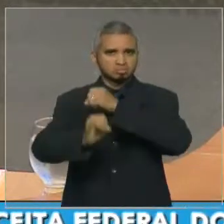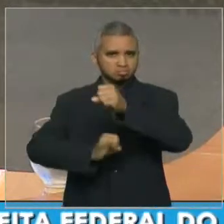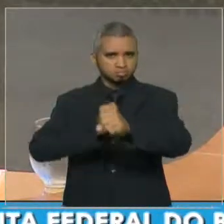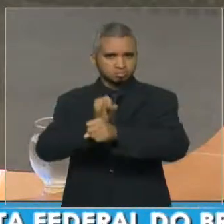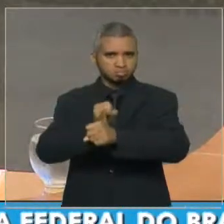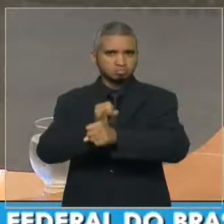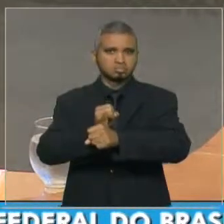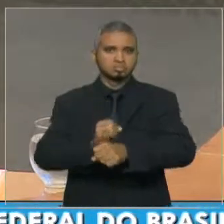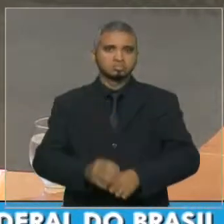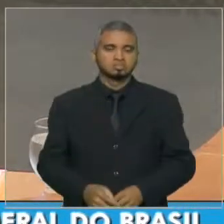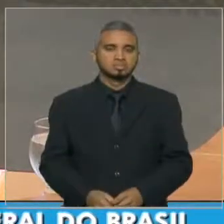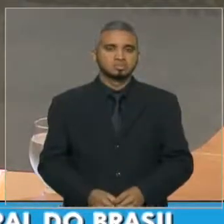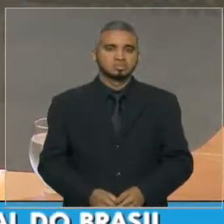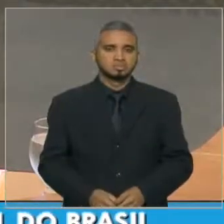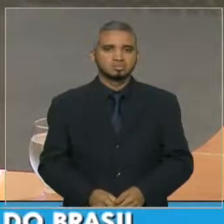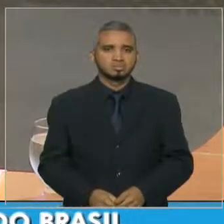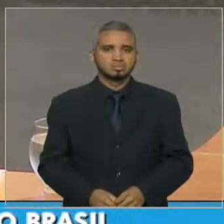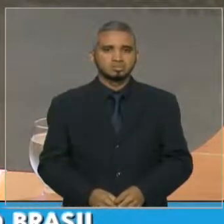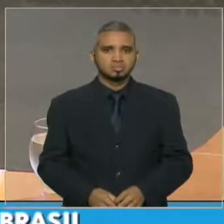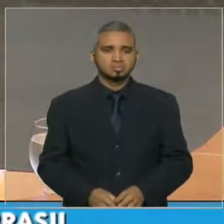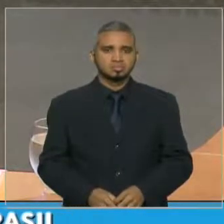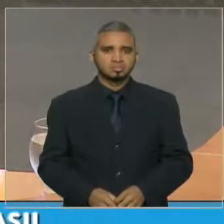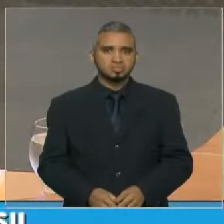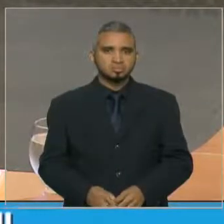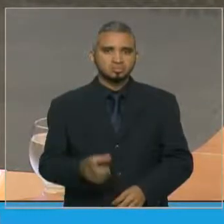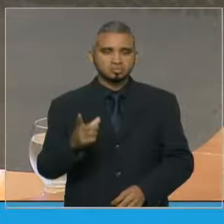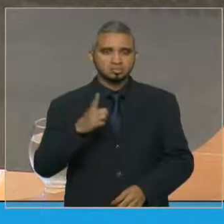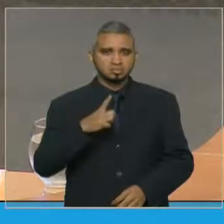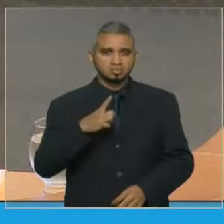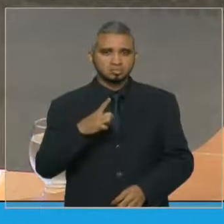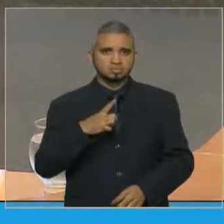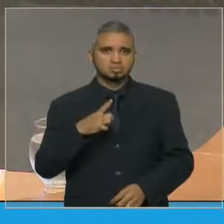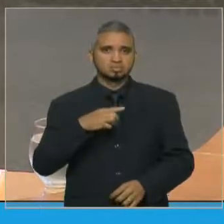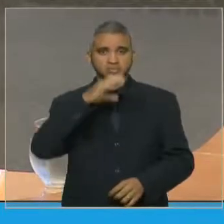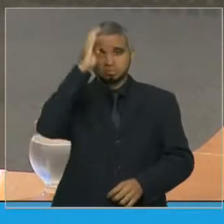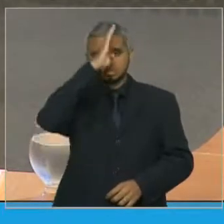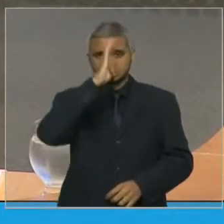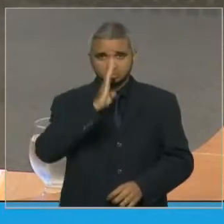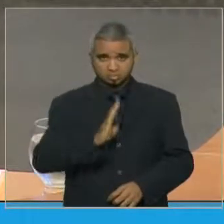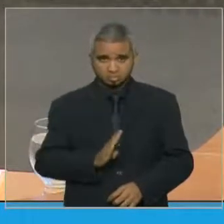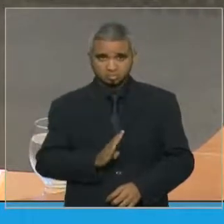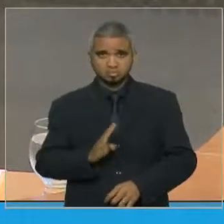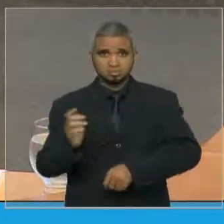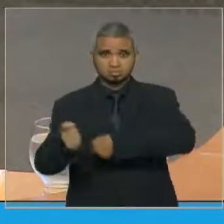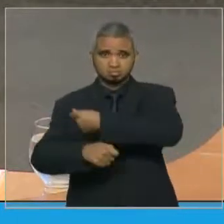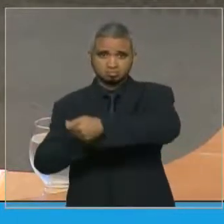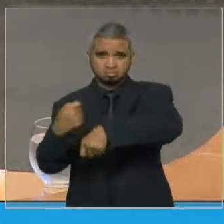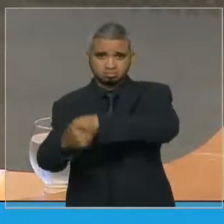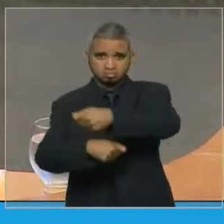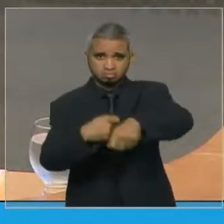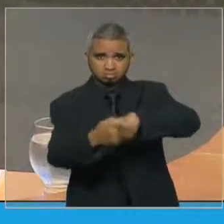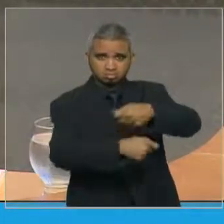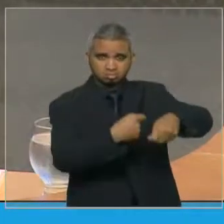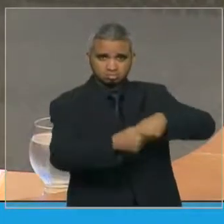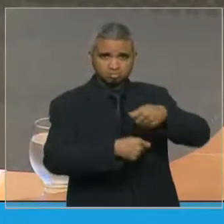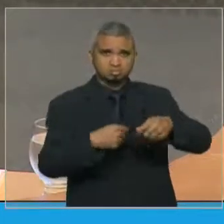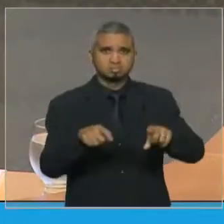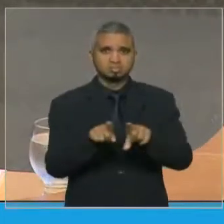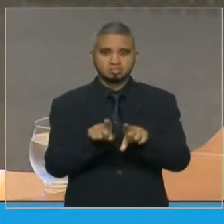A melhoria do ambiente de negócios e da competitividade do país também estamos